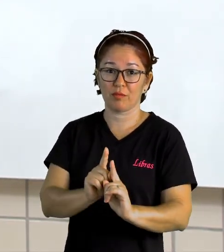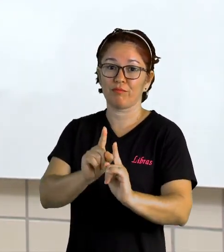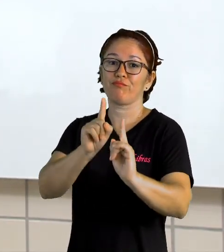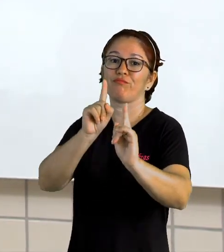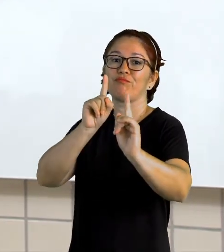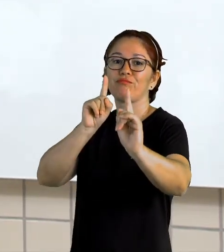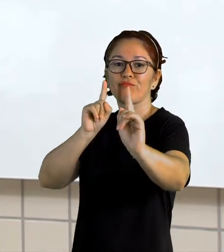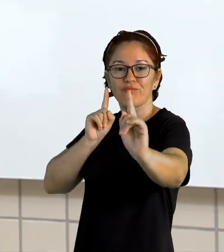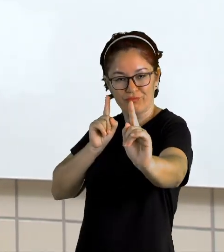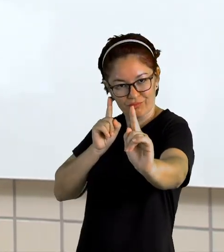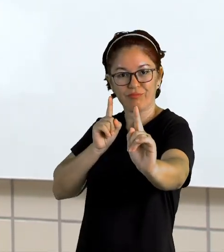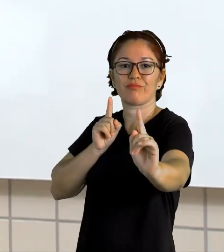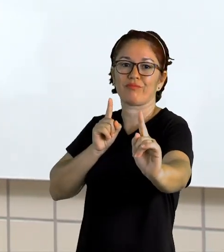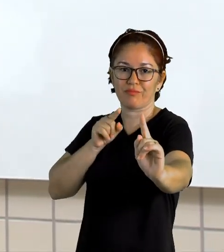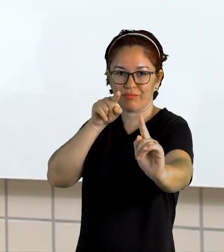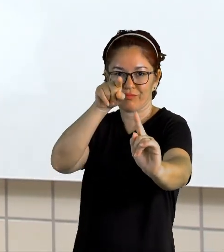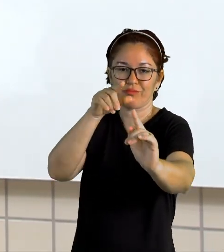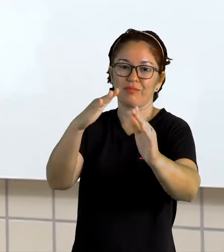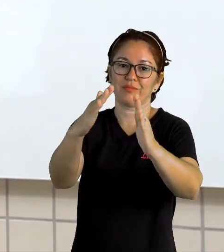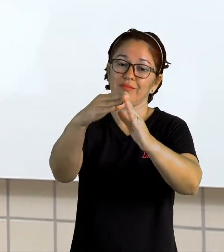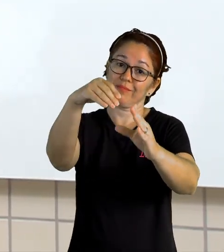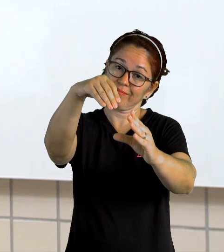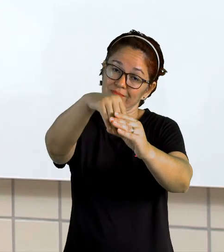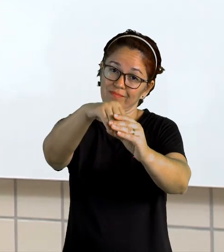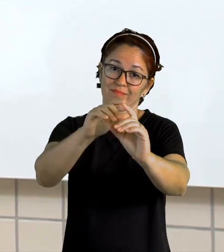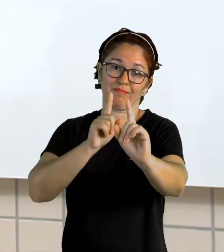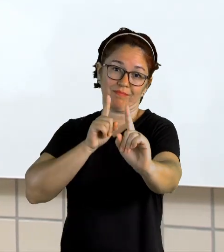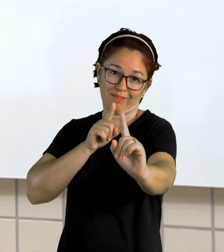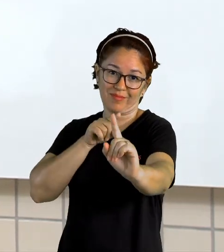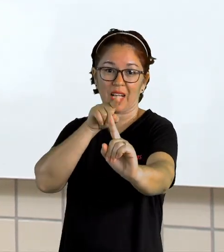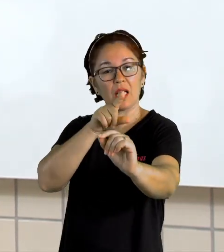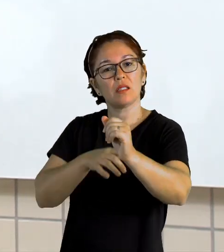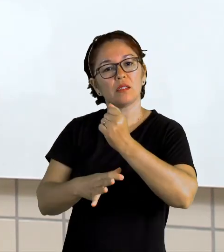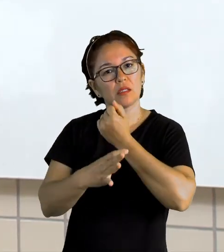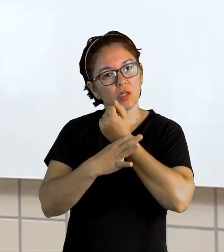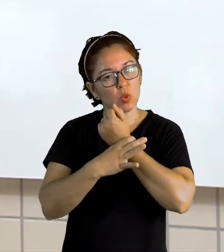você está aí na sua casa com segurança,